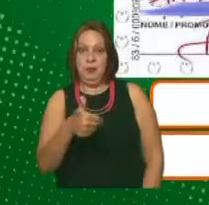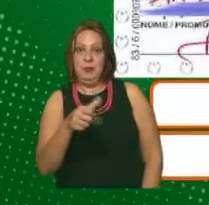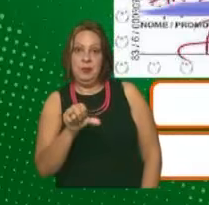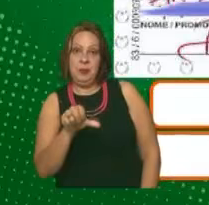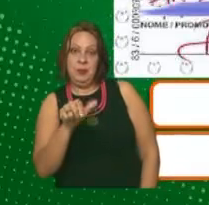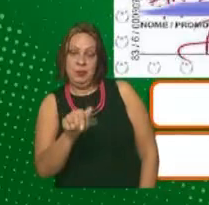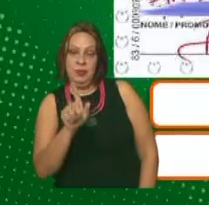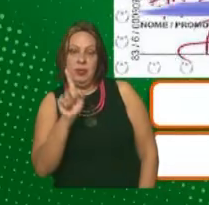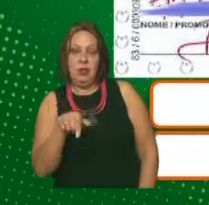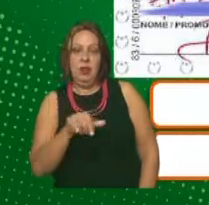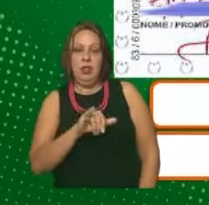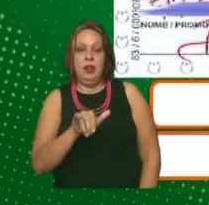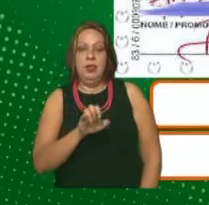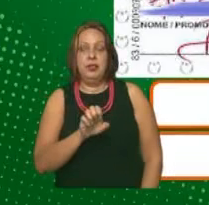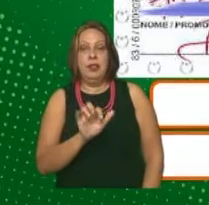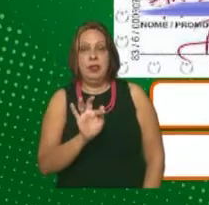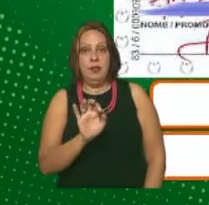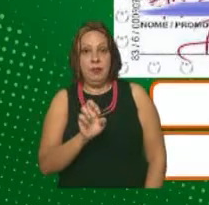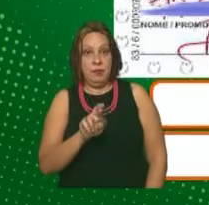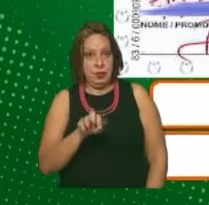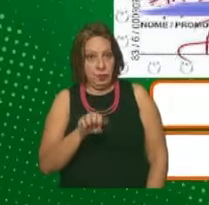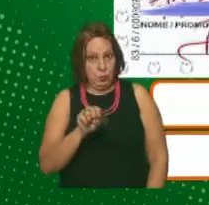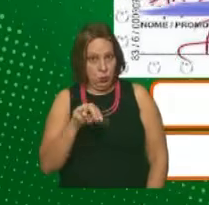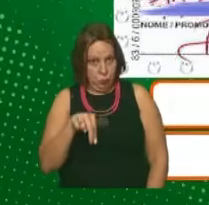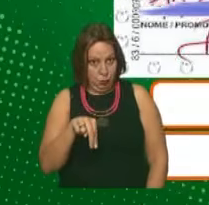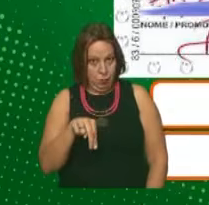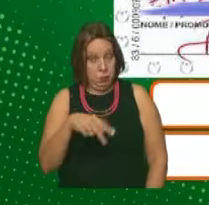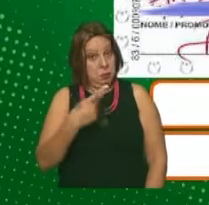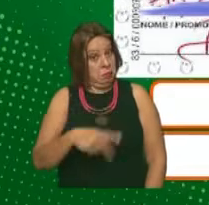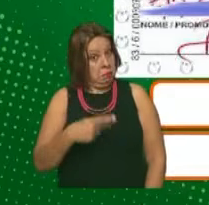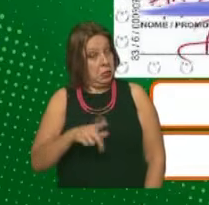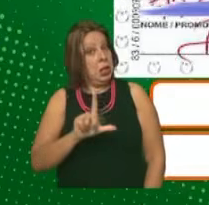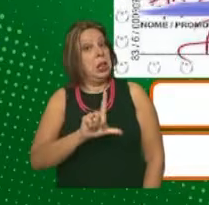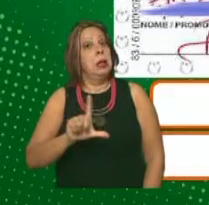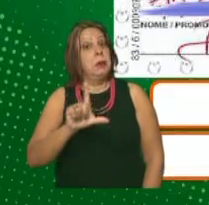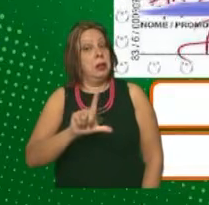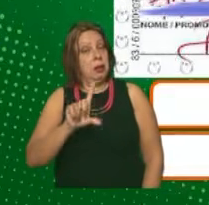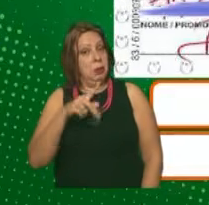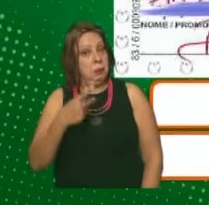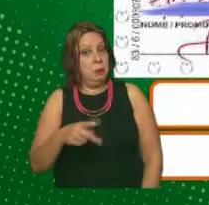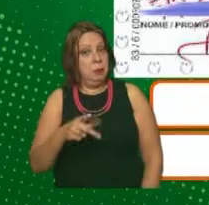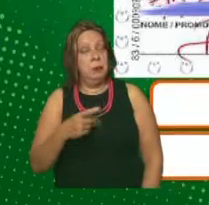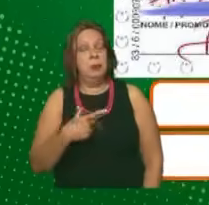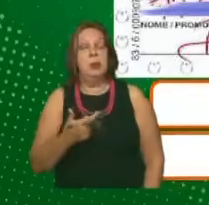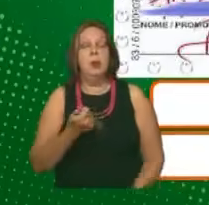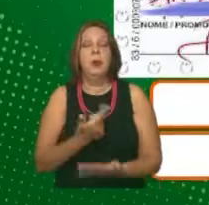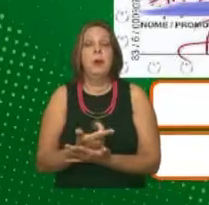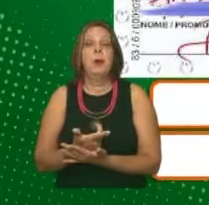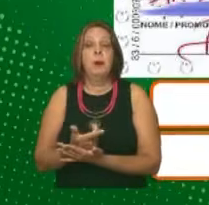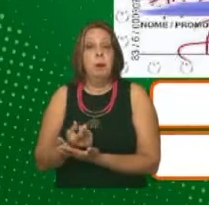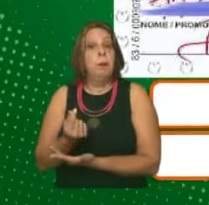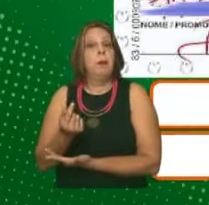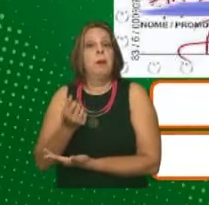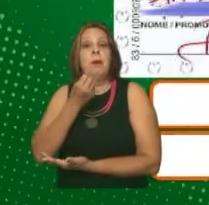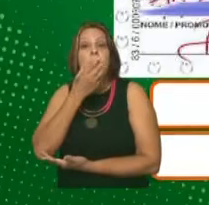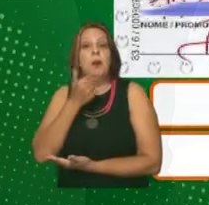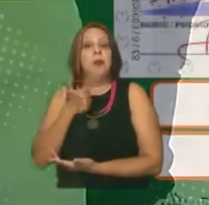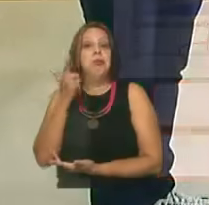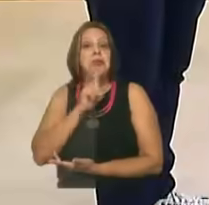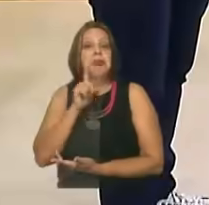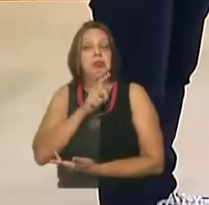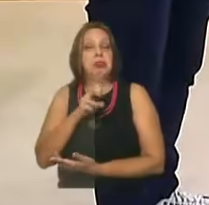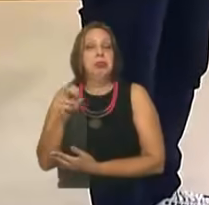027197, numeração do Jefferson Almeida, mora aqui em Aracaju, no Lamarão, adquiriu no ponto Preço Bom do Santos Dumont e levou